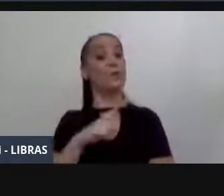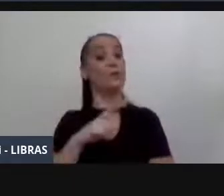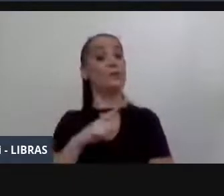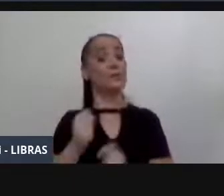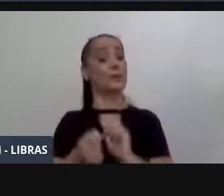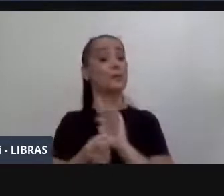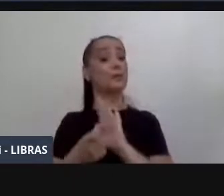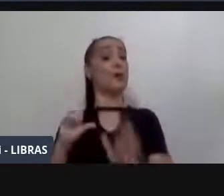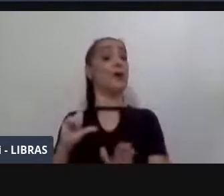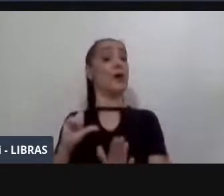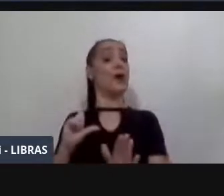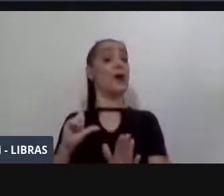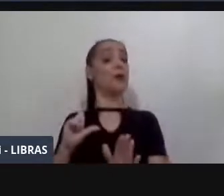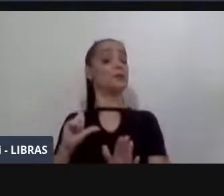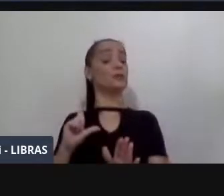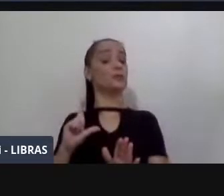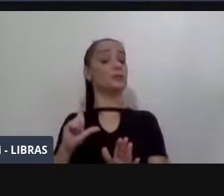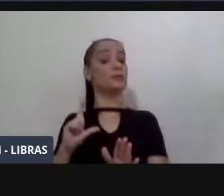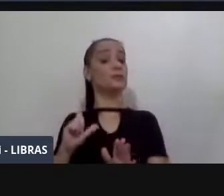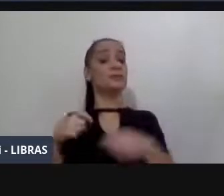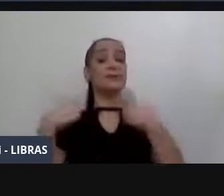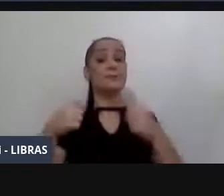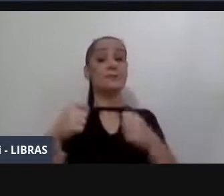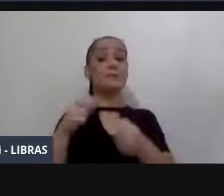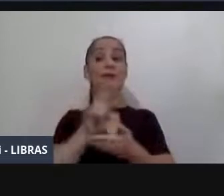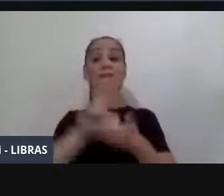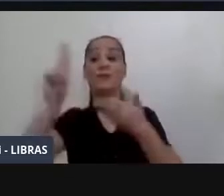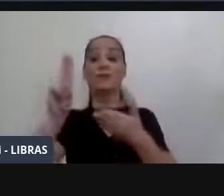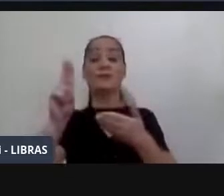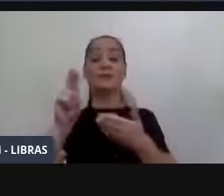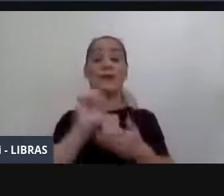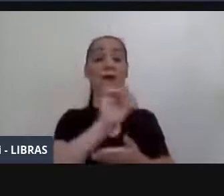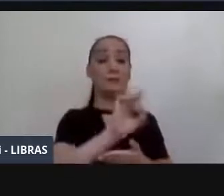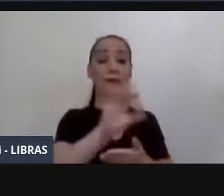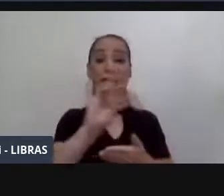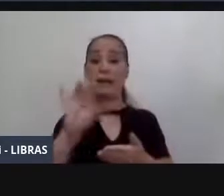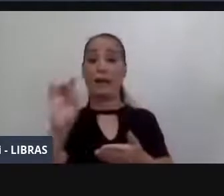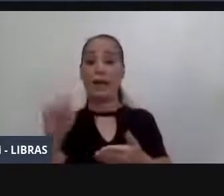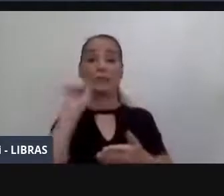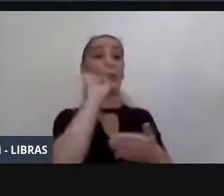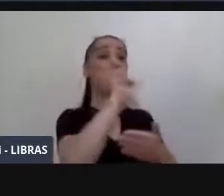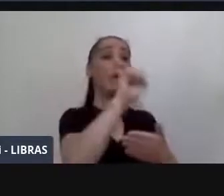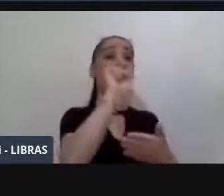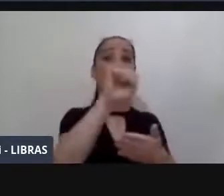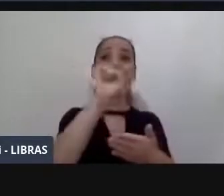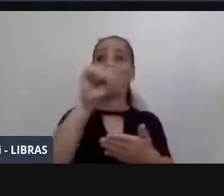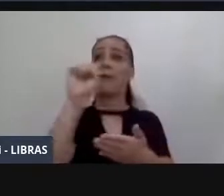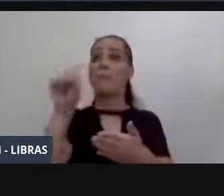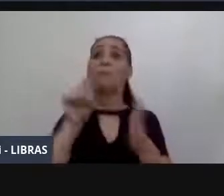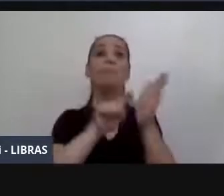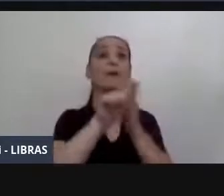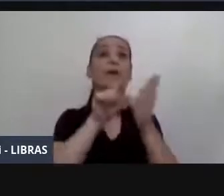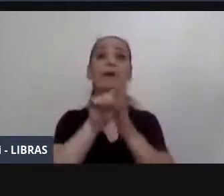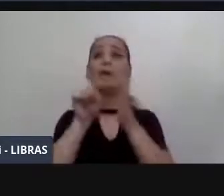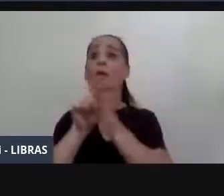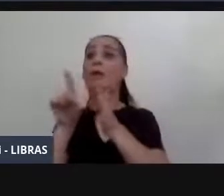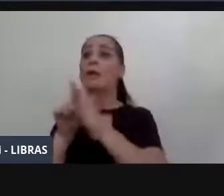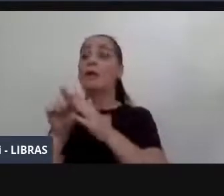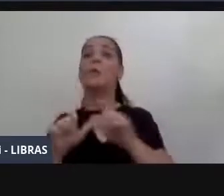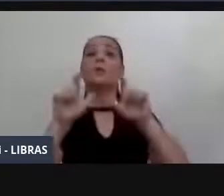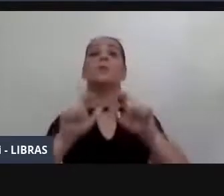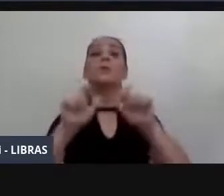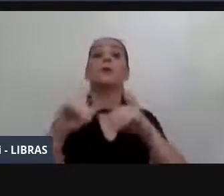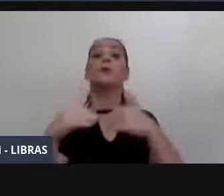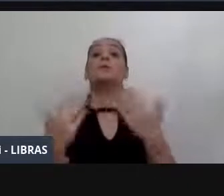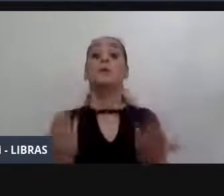que praticamente bater porta em porta das universidades para saber onde que você pode ir. Só que, infelizmente, como eu falei, essa